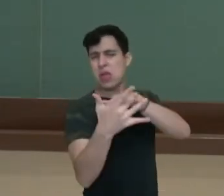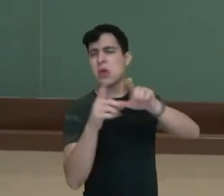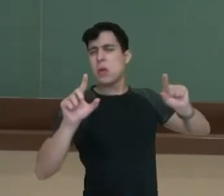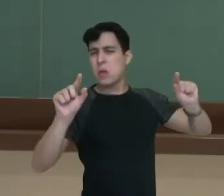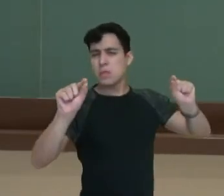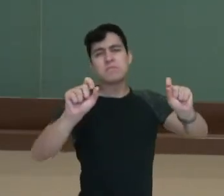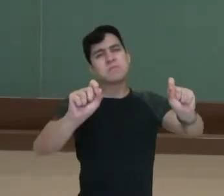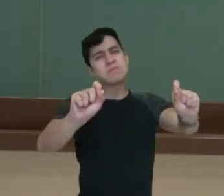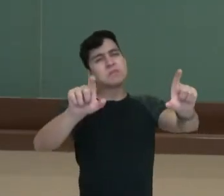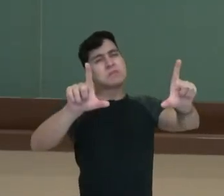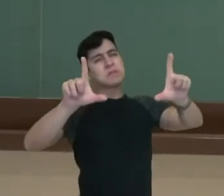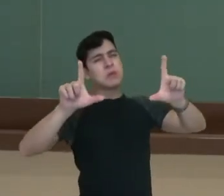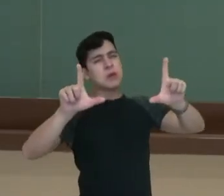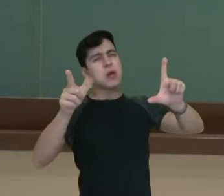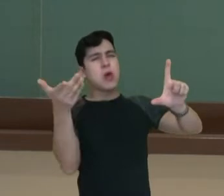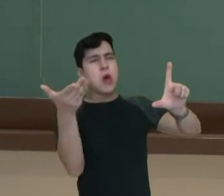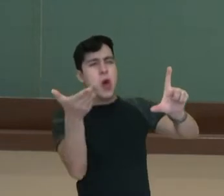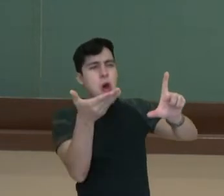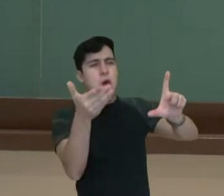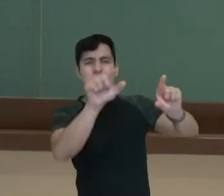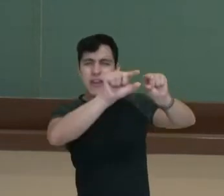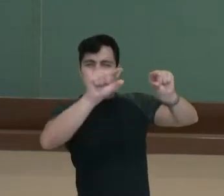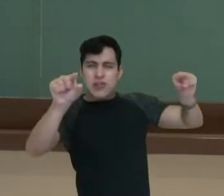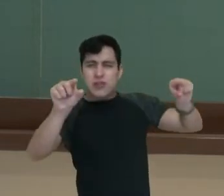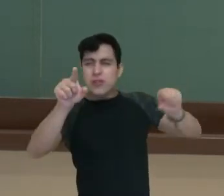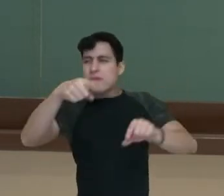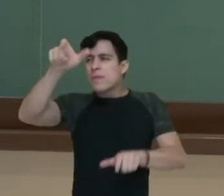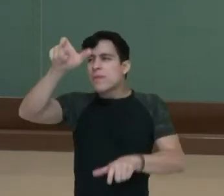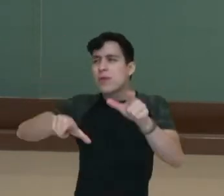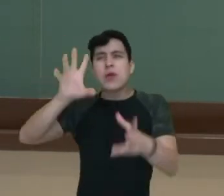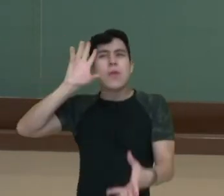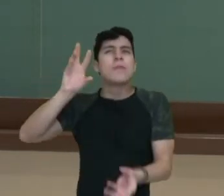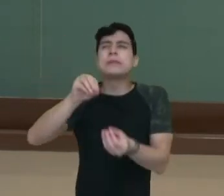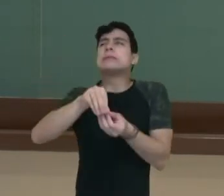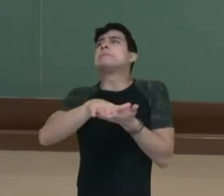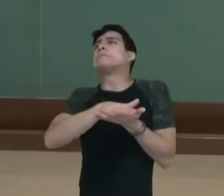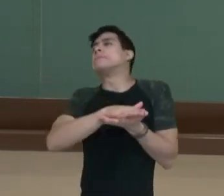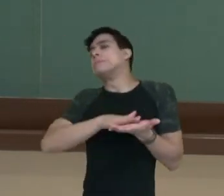assim, hoje em dia as pessoas não interpretam nada. E aí tinha um cartaz,